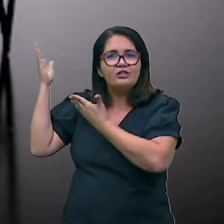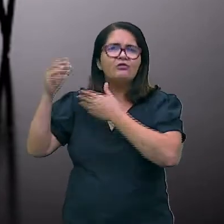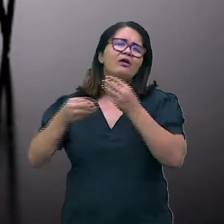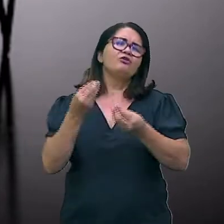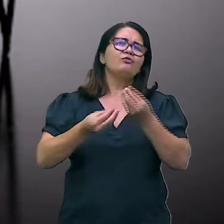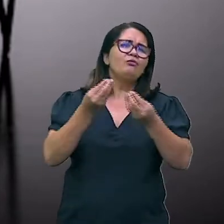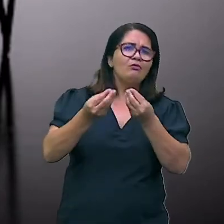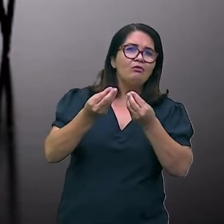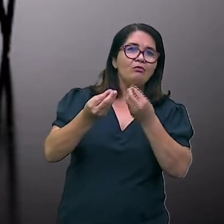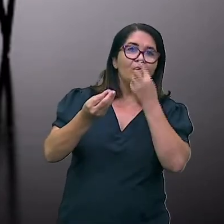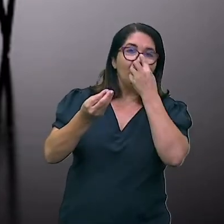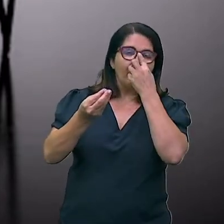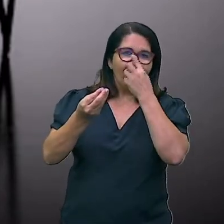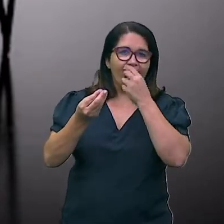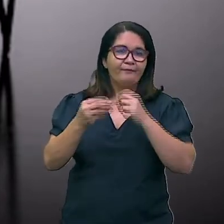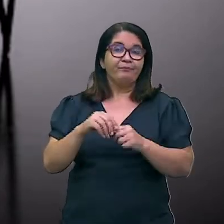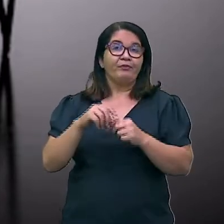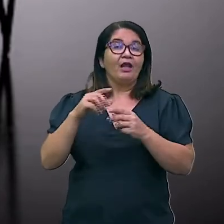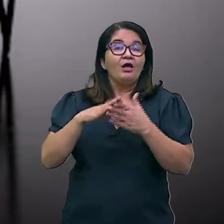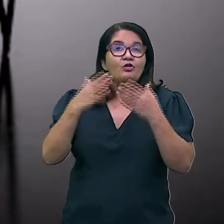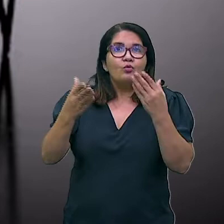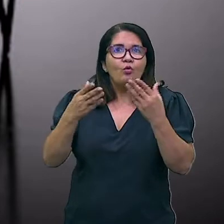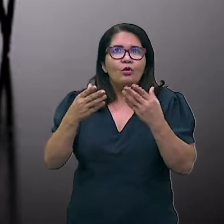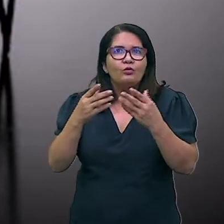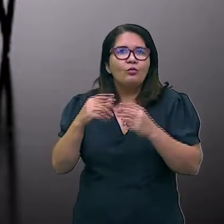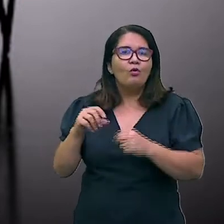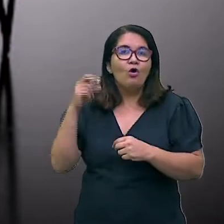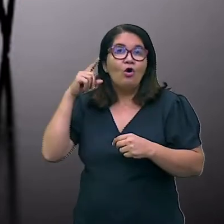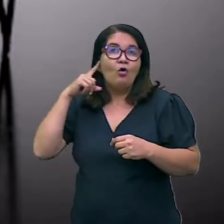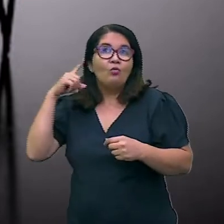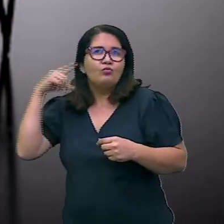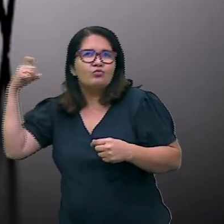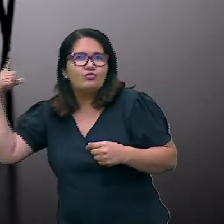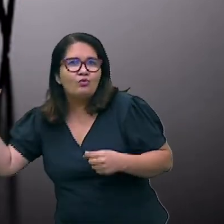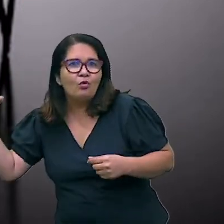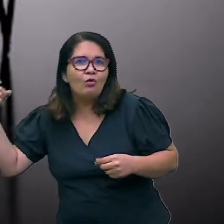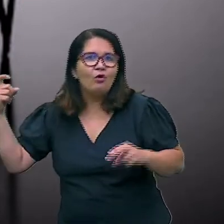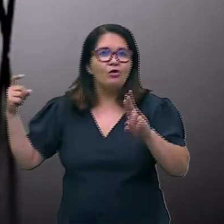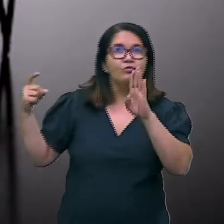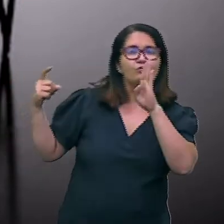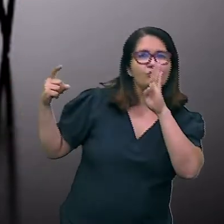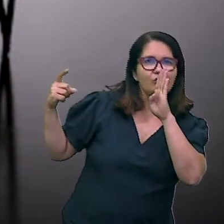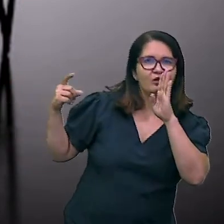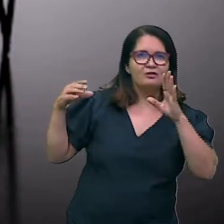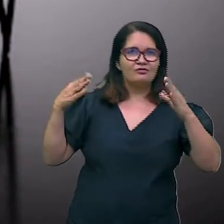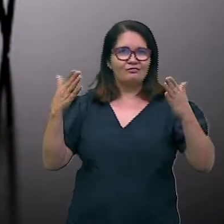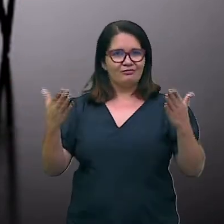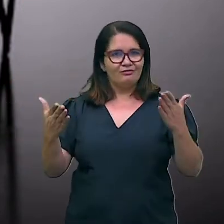em antítese, que é o que nós vimos. Portanto, para ocorrer o paradoxo,